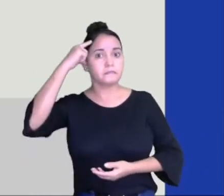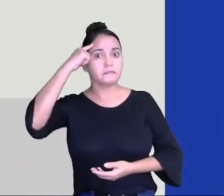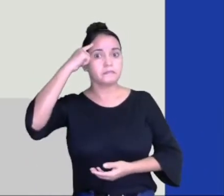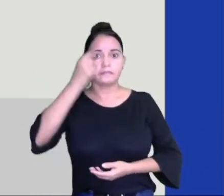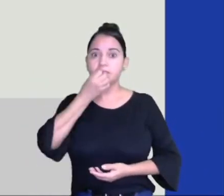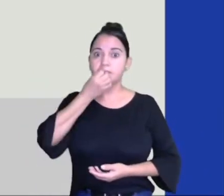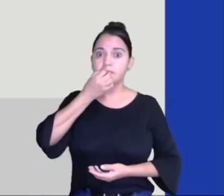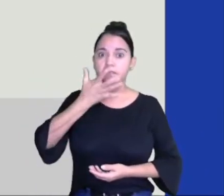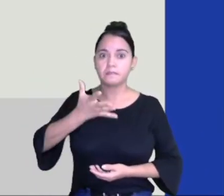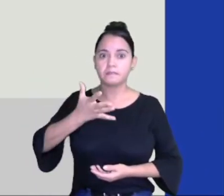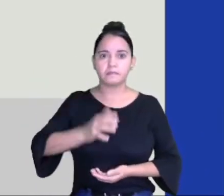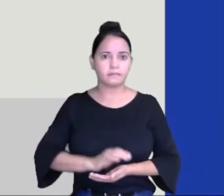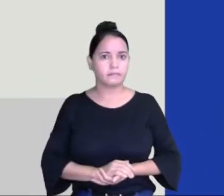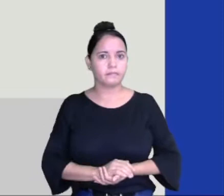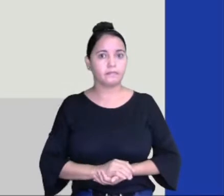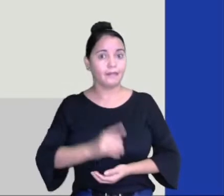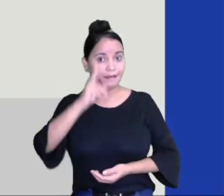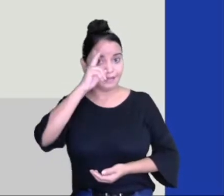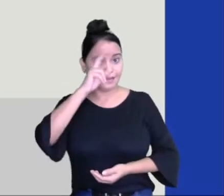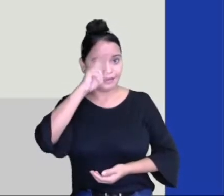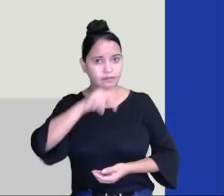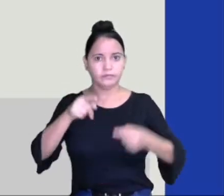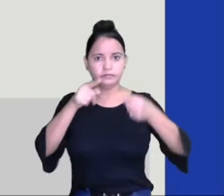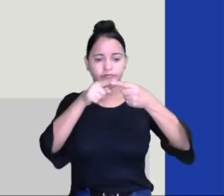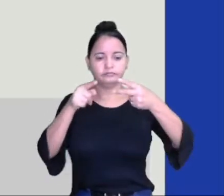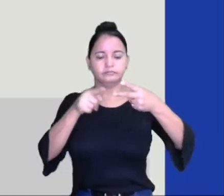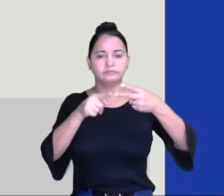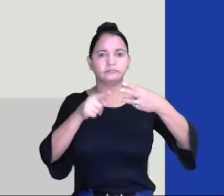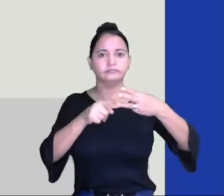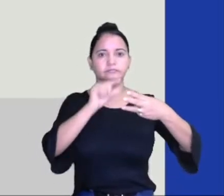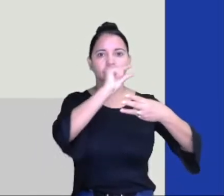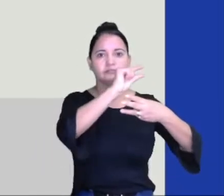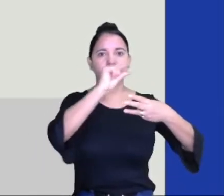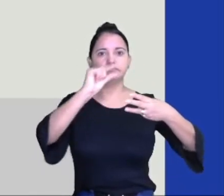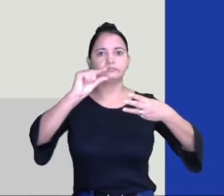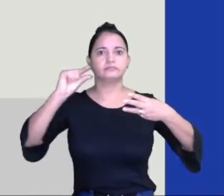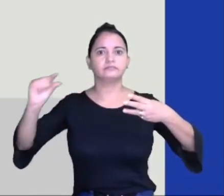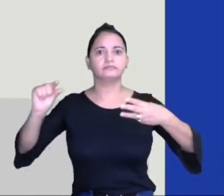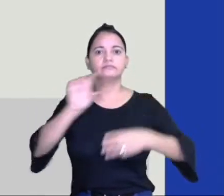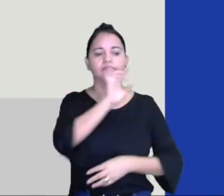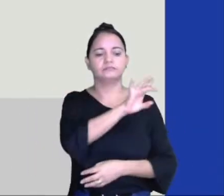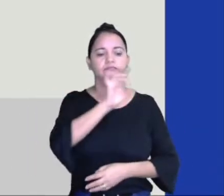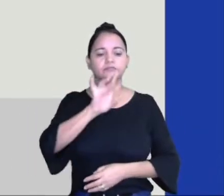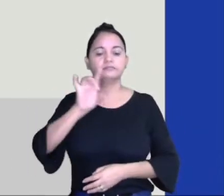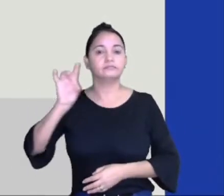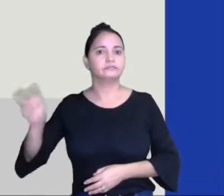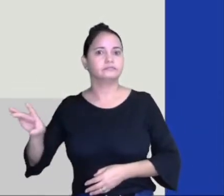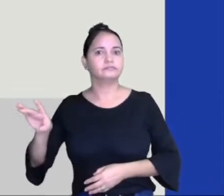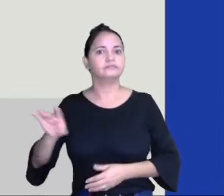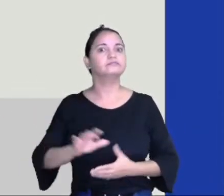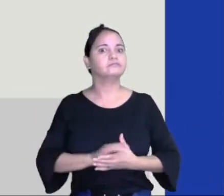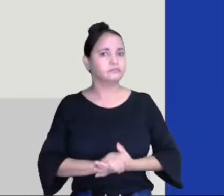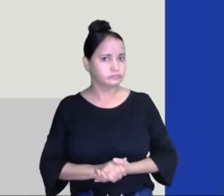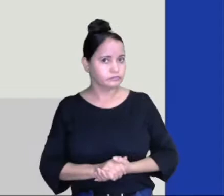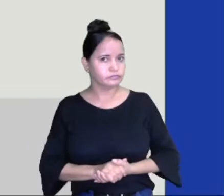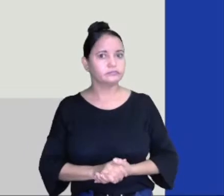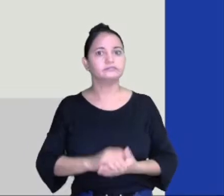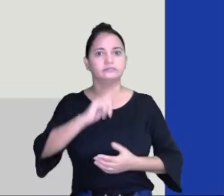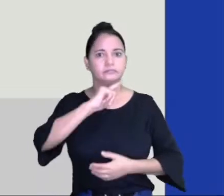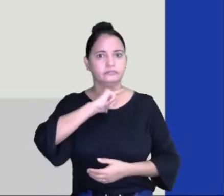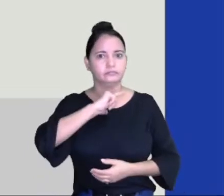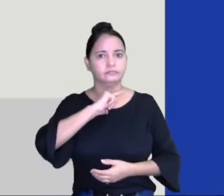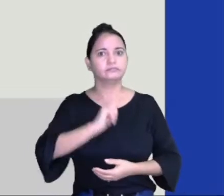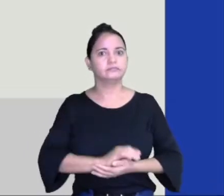vocês viram lá que eu mostrei os 3 pedacinhos, e aí cada pedacinho representa uma parte do